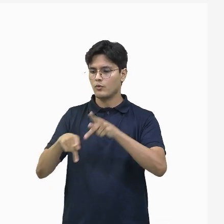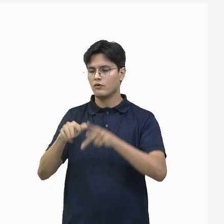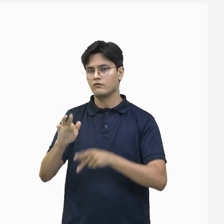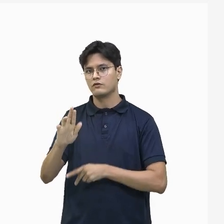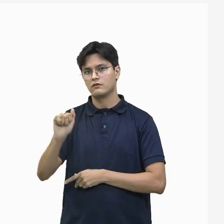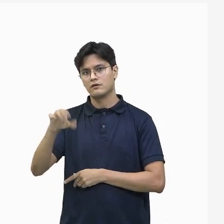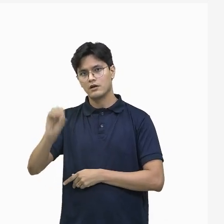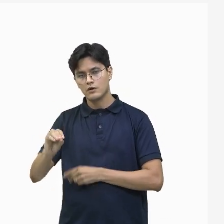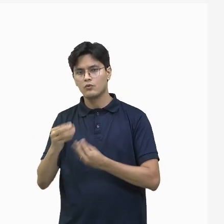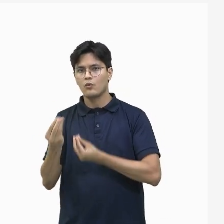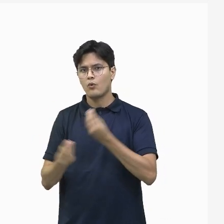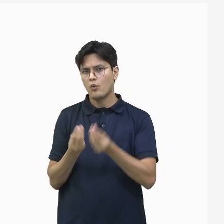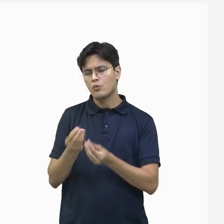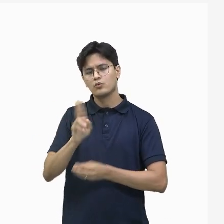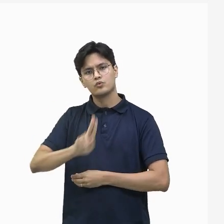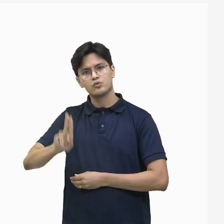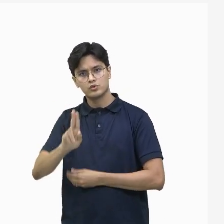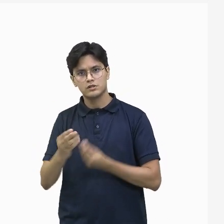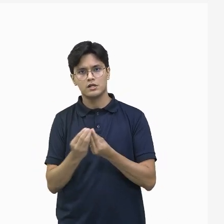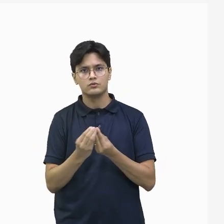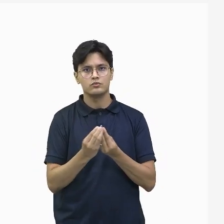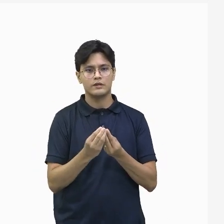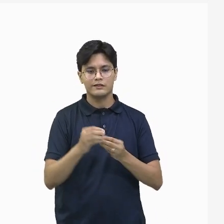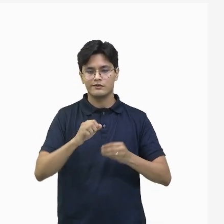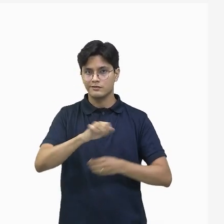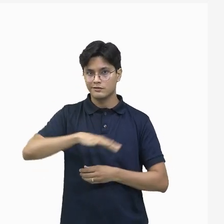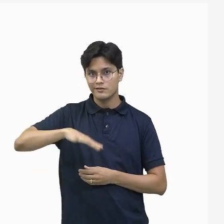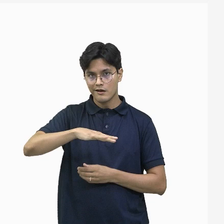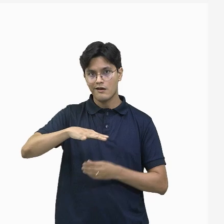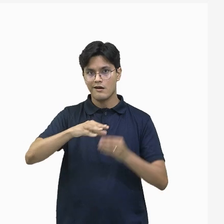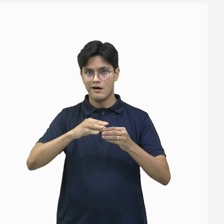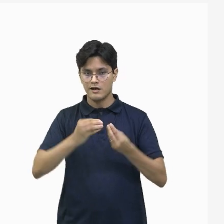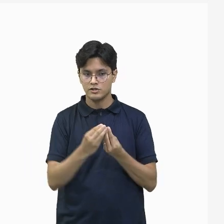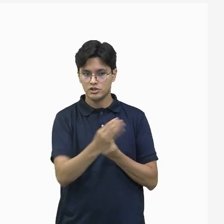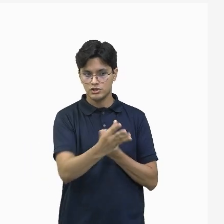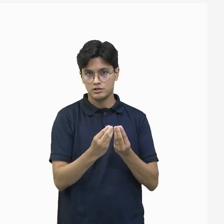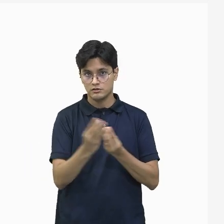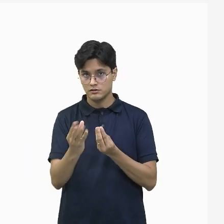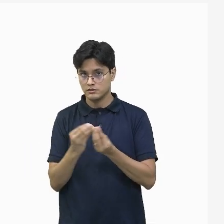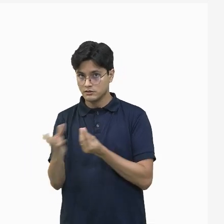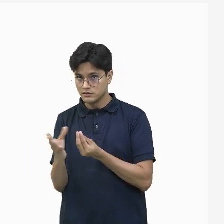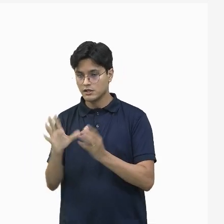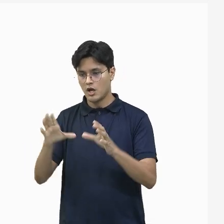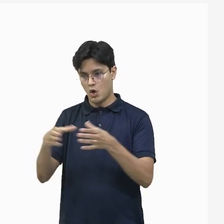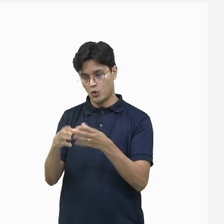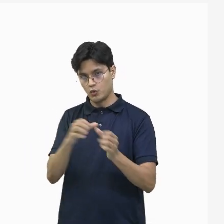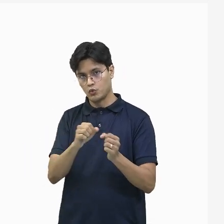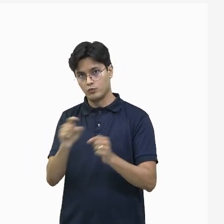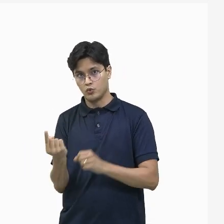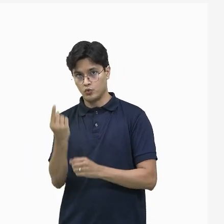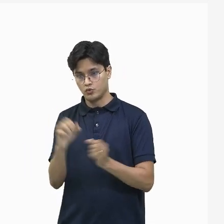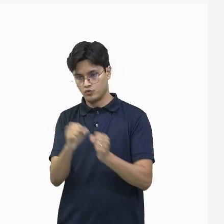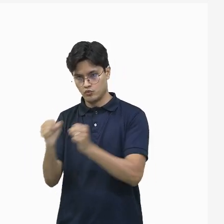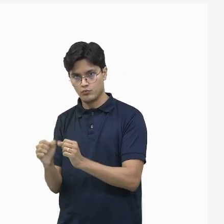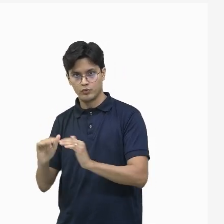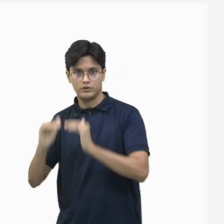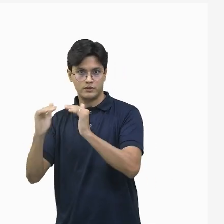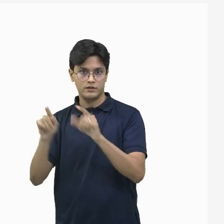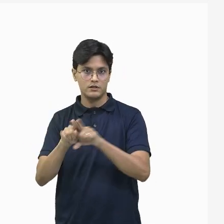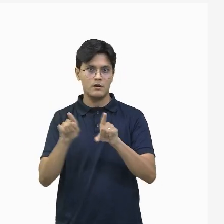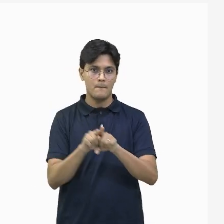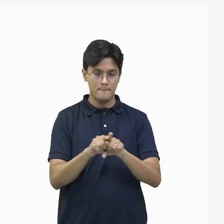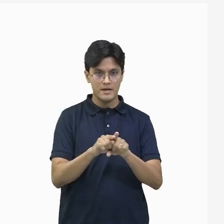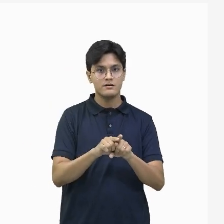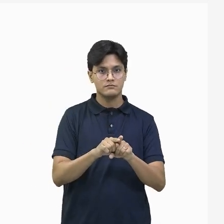de terras ao clero e à aristocracia. E aí é um ponto interessante que eu preciso trabalhar com vocês. A partir